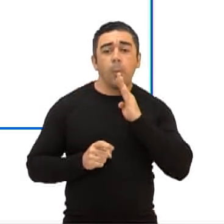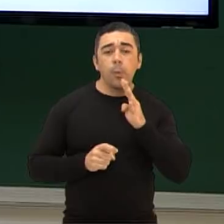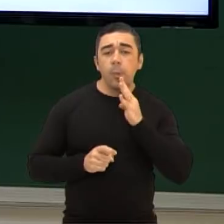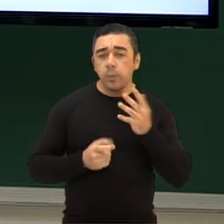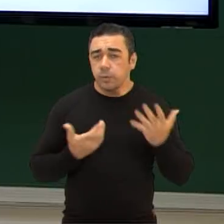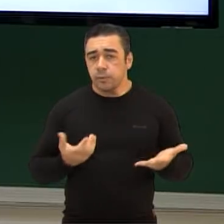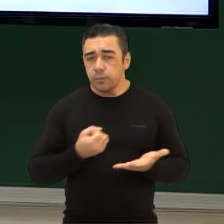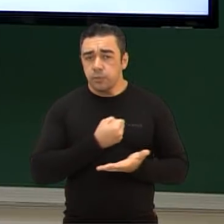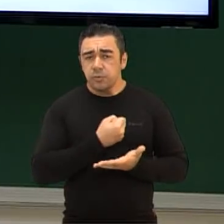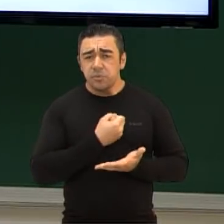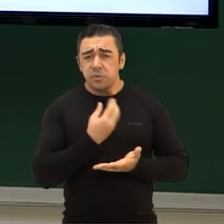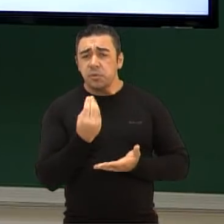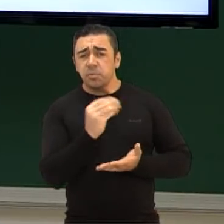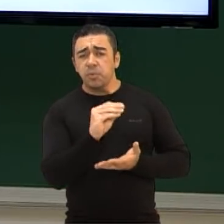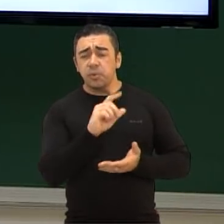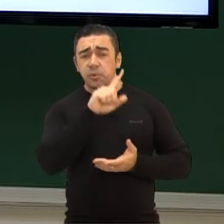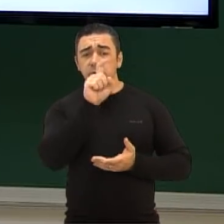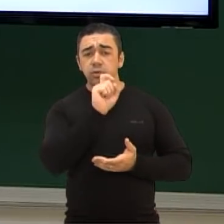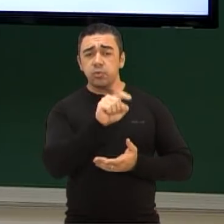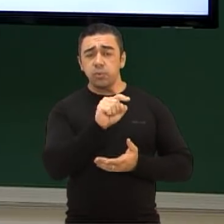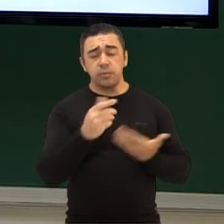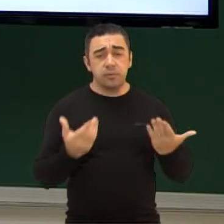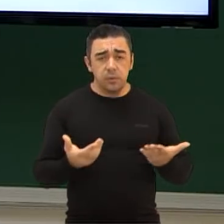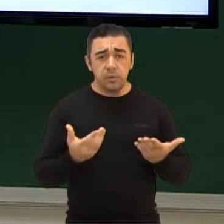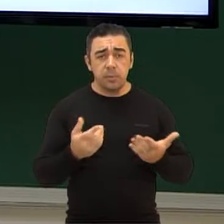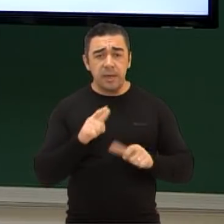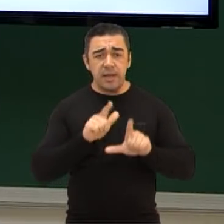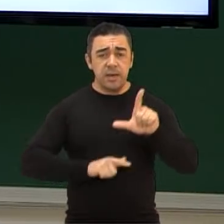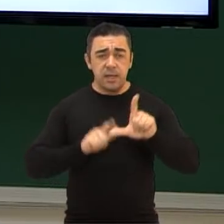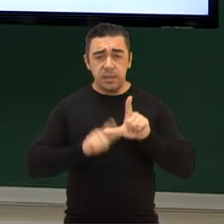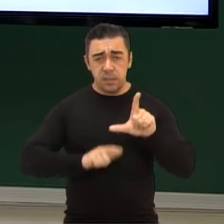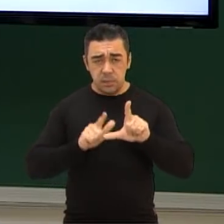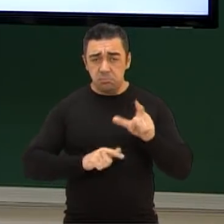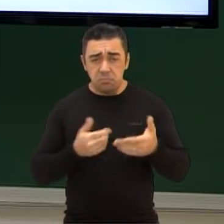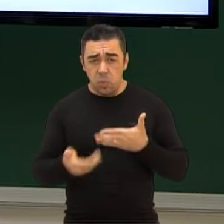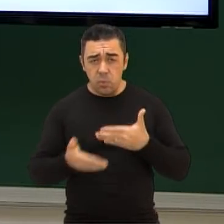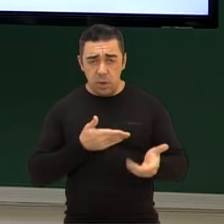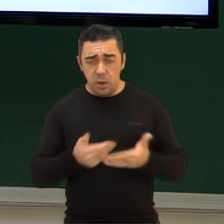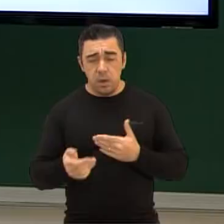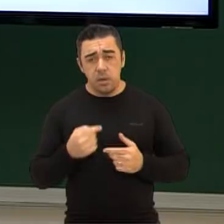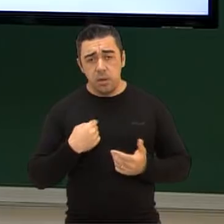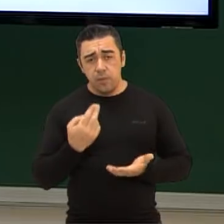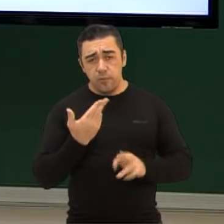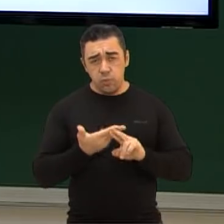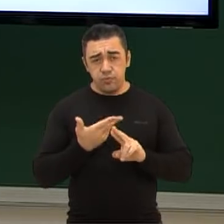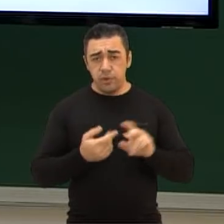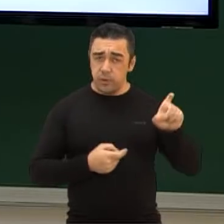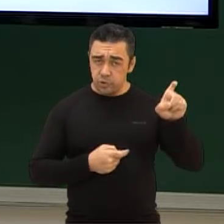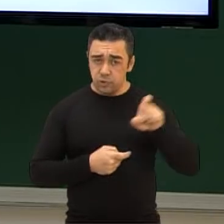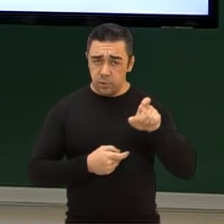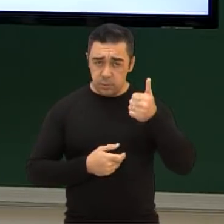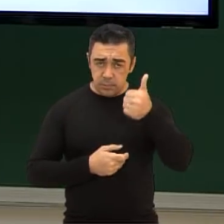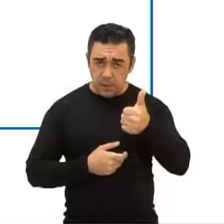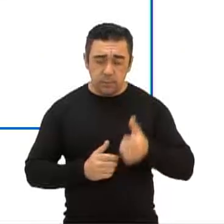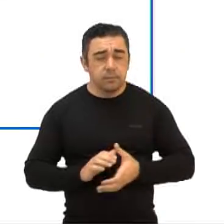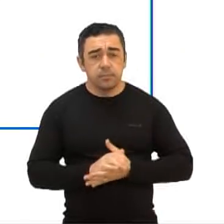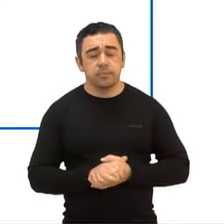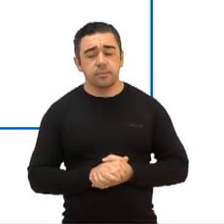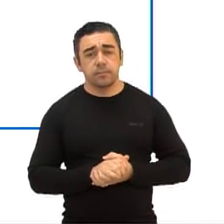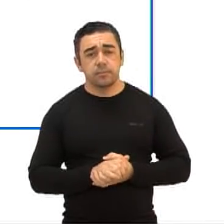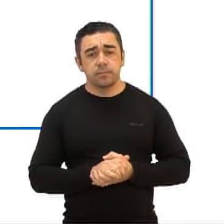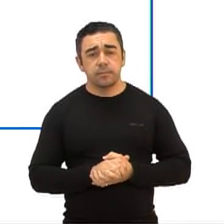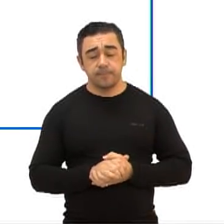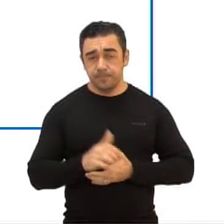valor, nós colocamos uma incógnita, né? Nesse caso, a nossa incógnita aqui, vamos chamá-la de x.